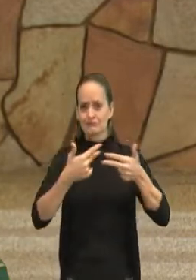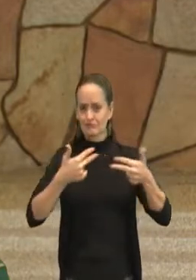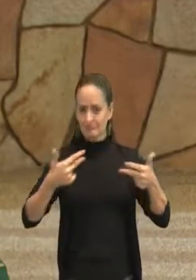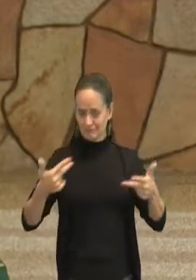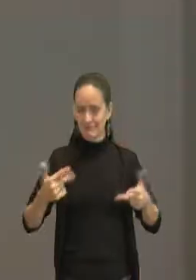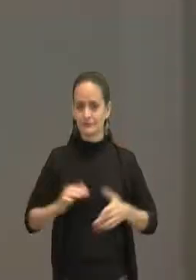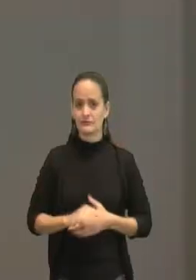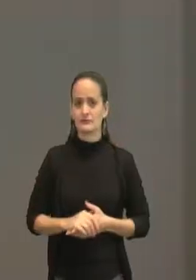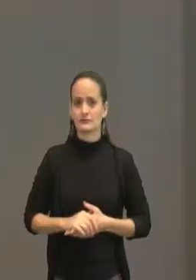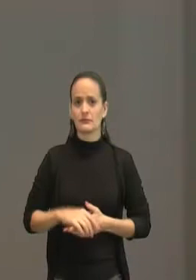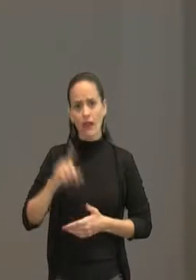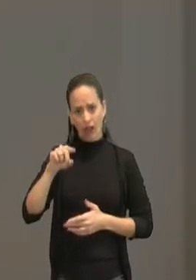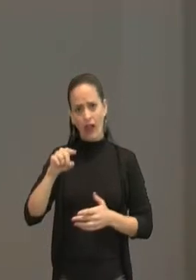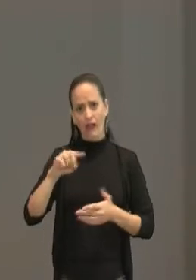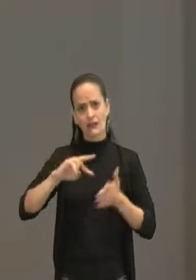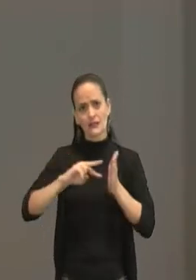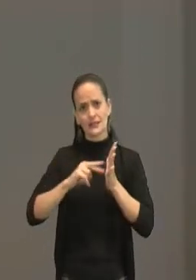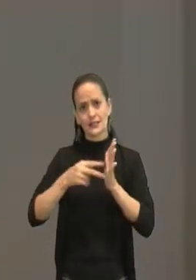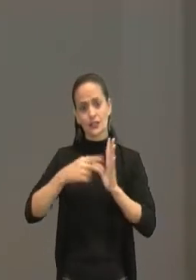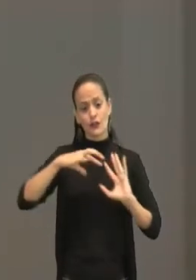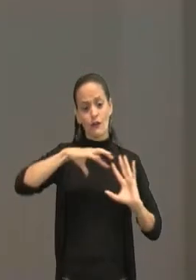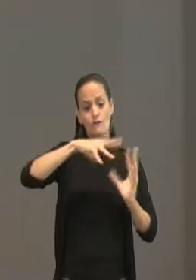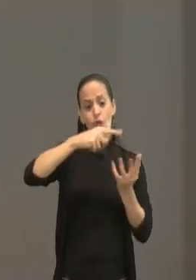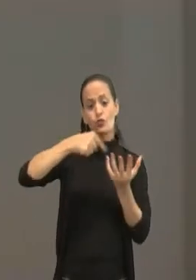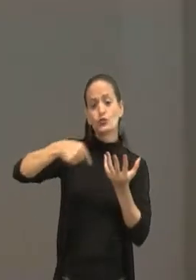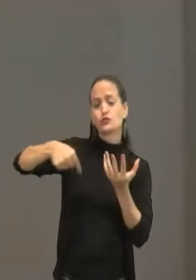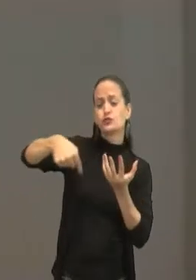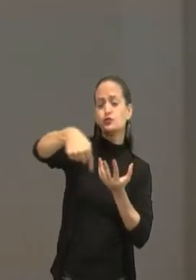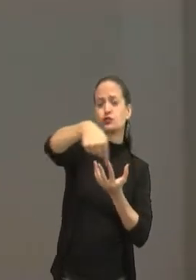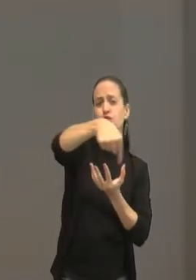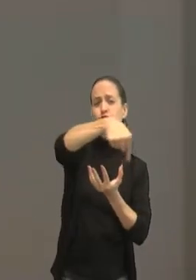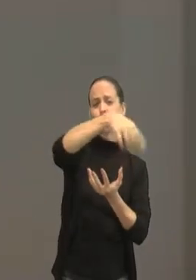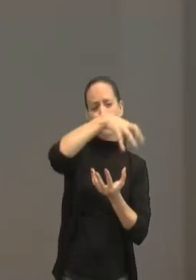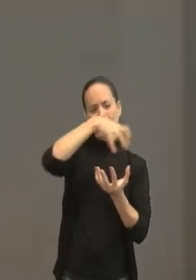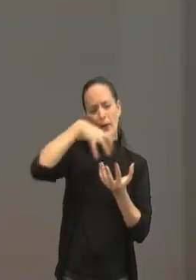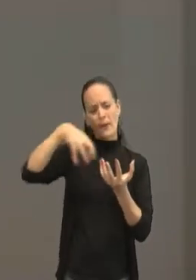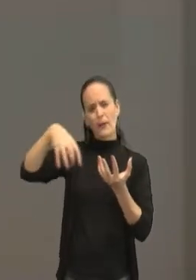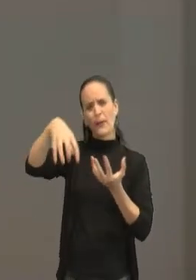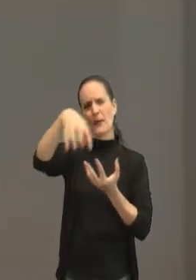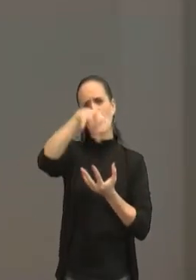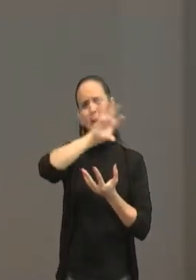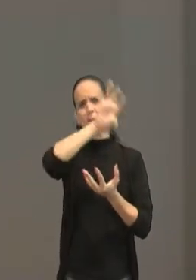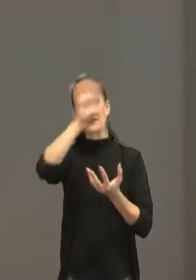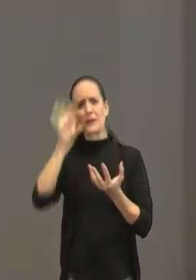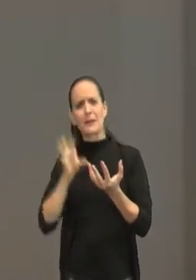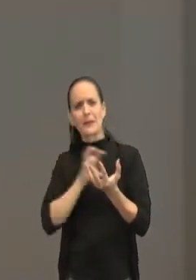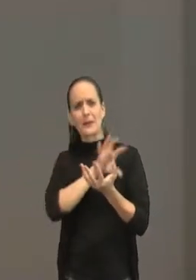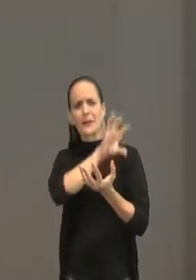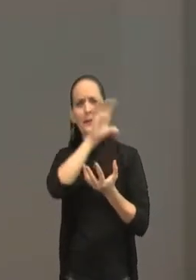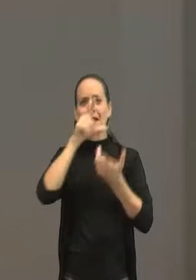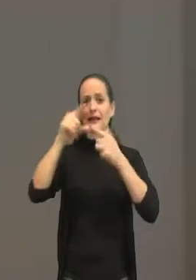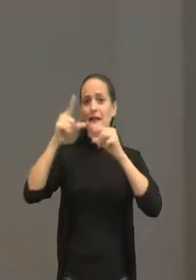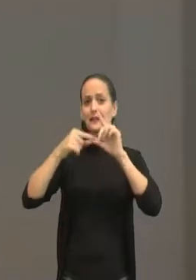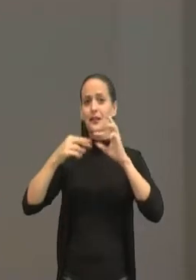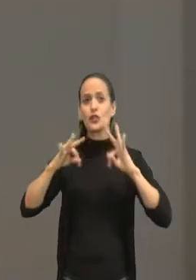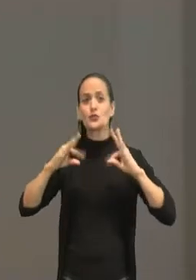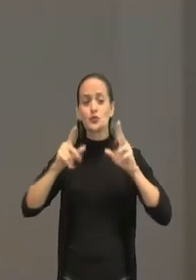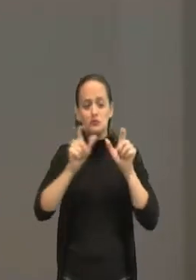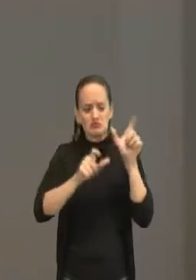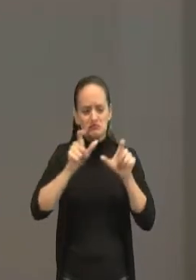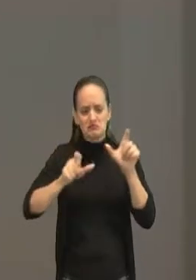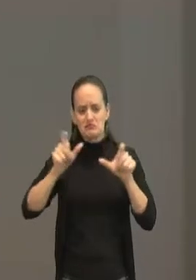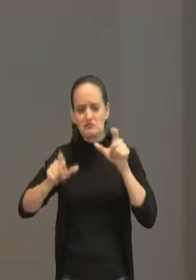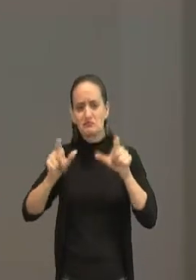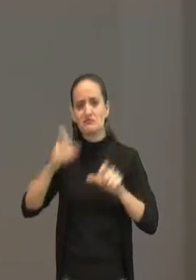Significa então o mundo, o universo. Significa a totalidade dos habitantes da Terra,